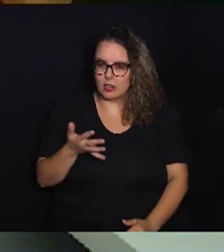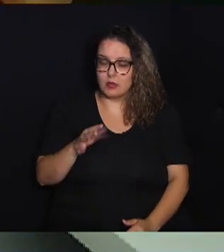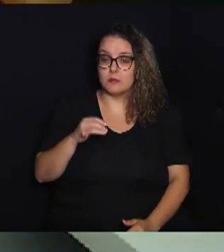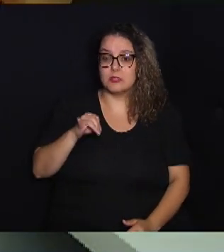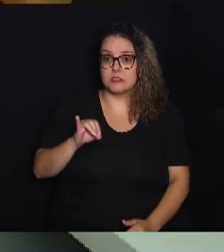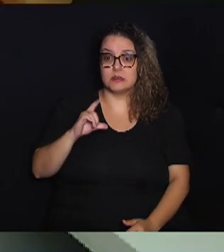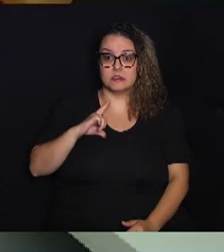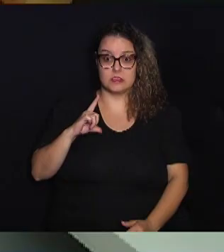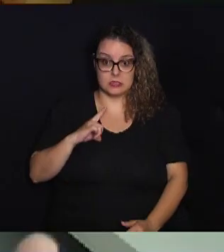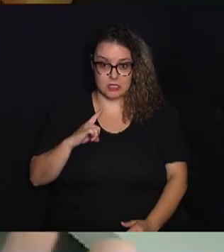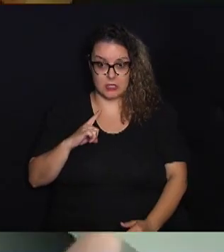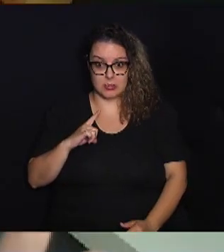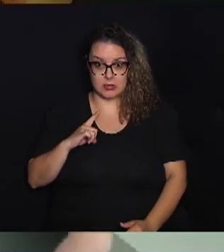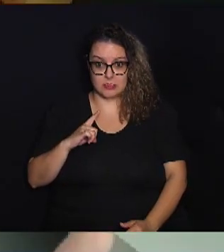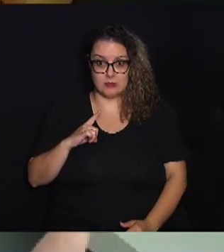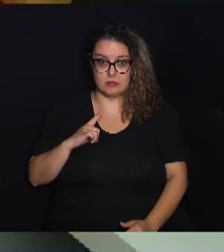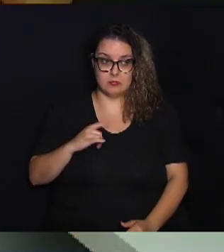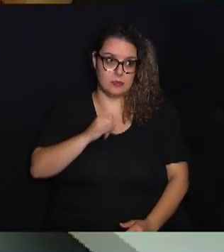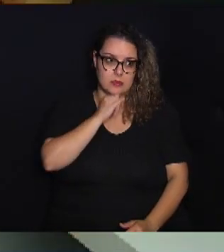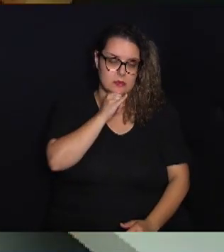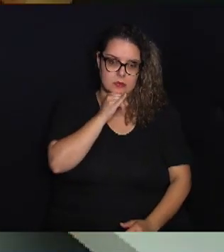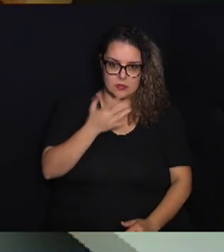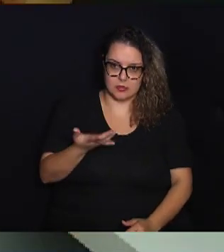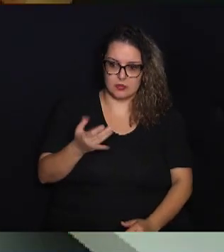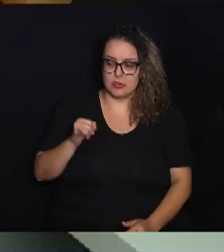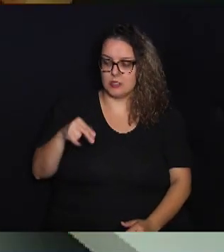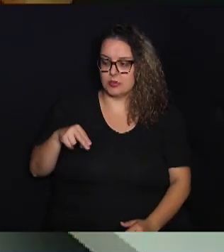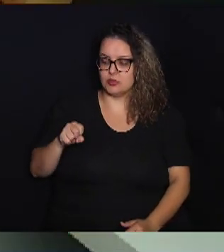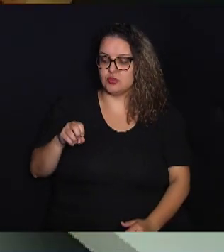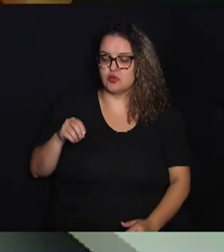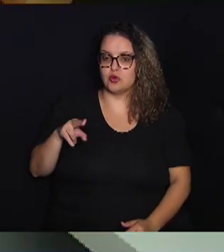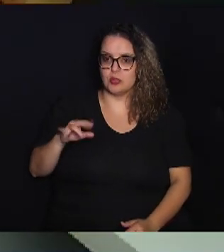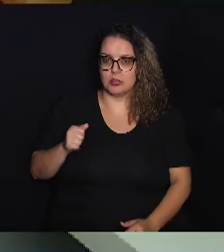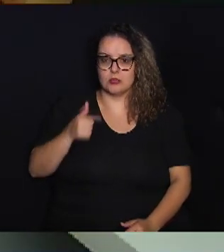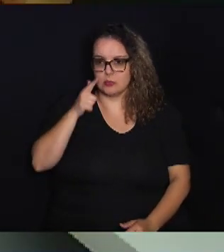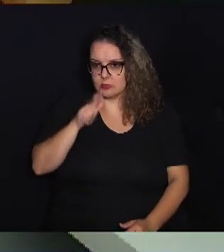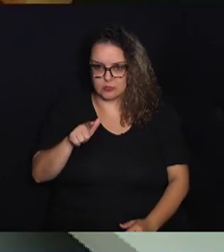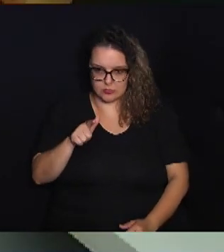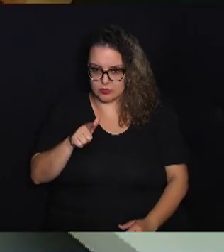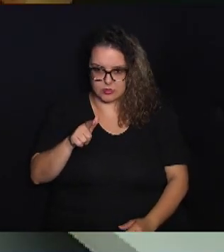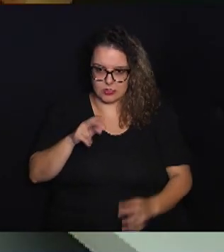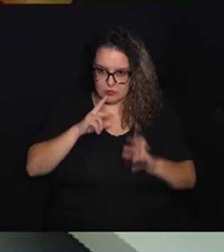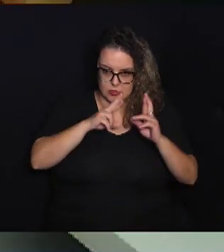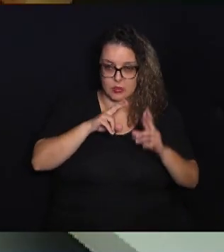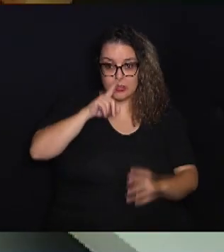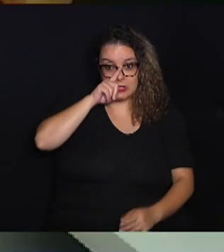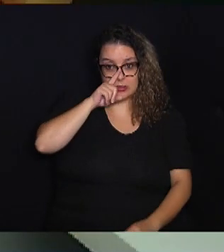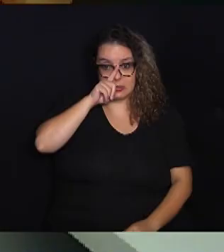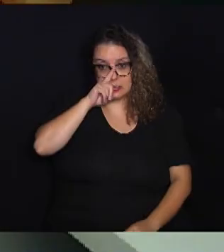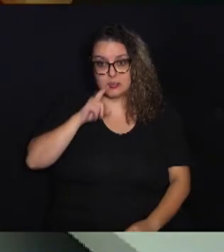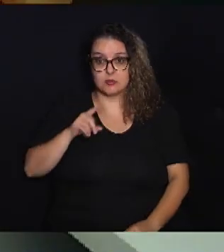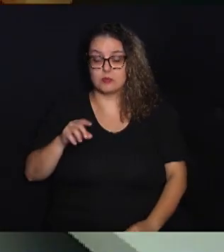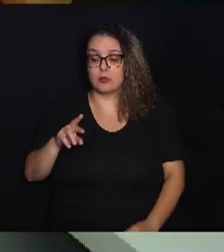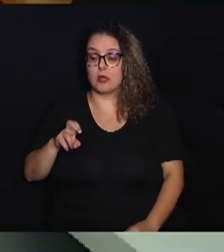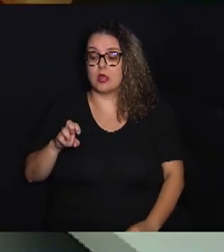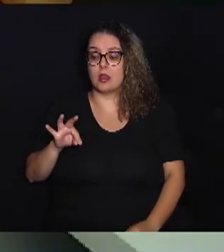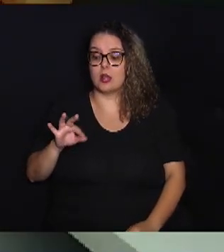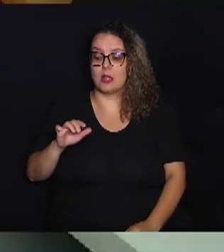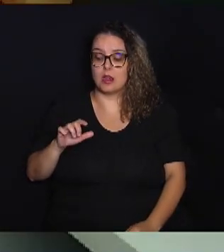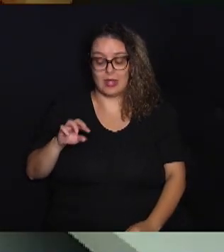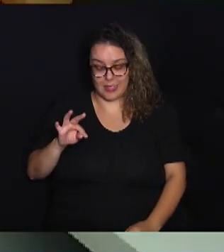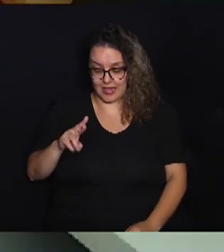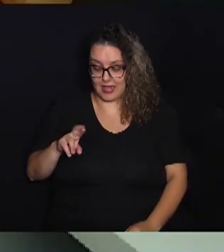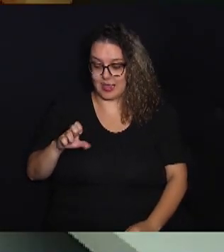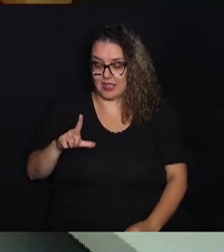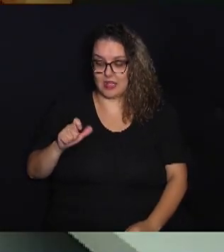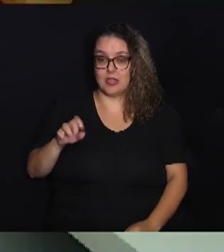você tem, só dar um exemplo que é a insônia, né? Tem estudos com risco relativo que a gente chama. E quem tem